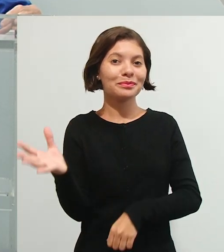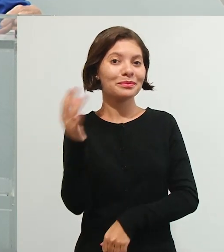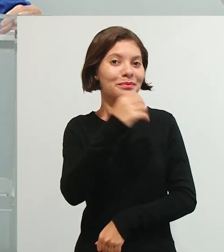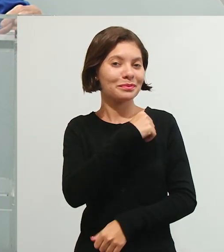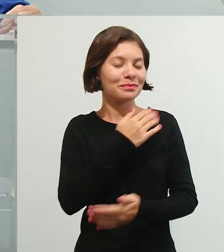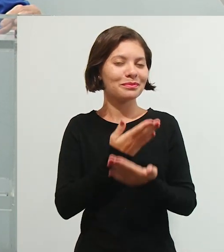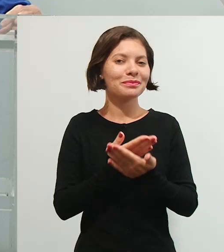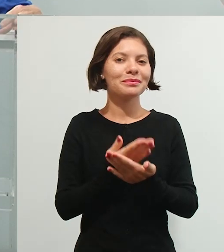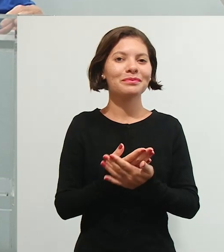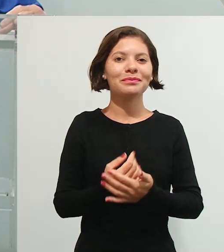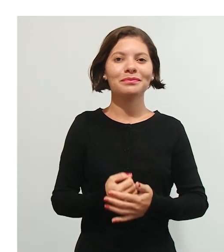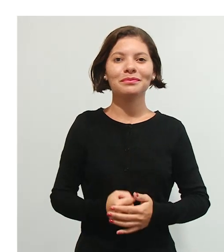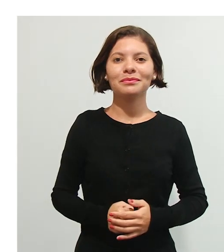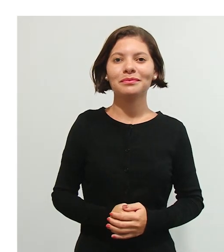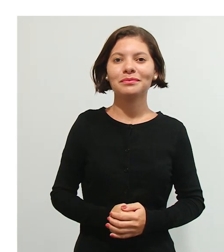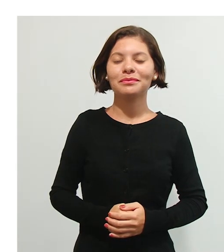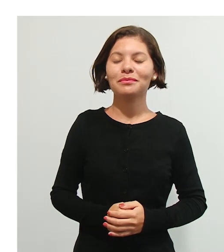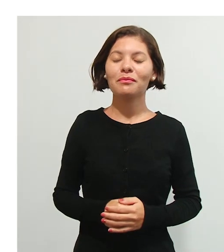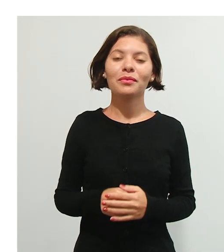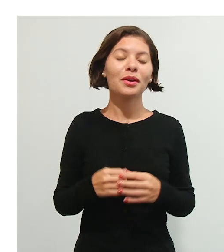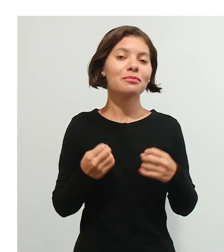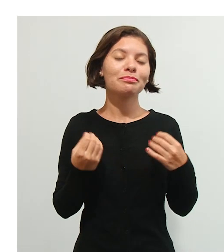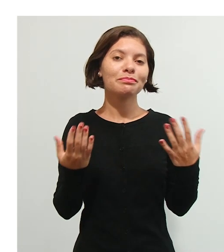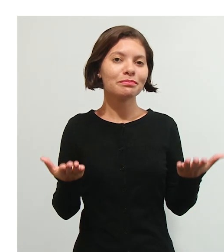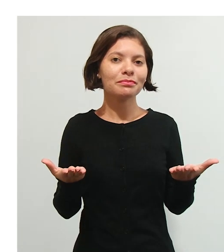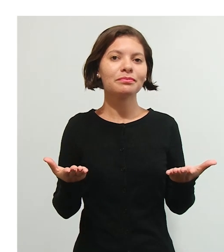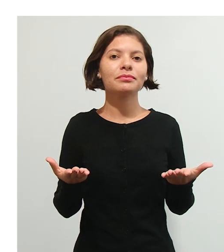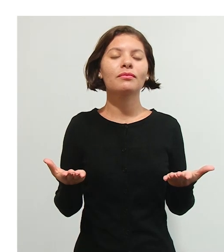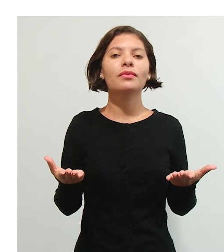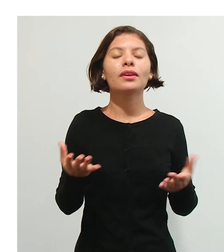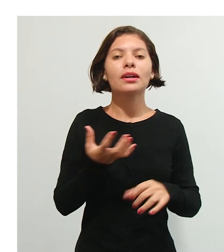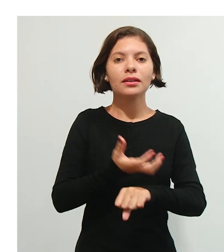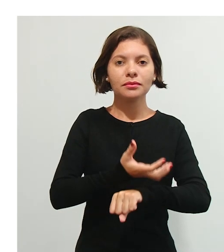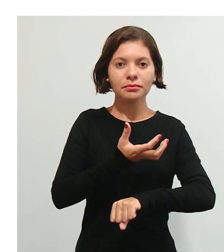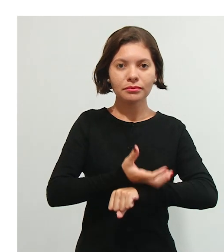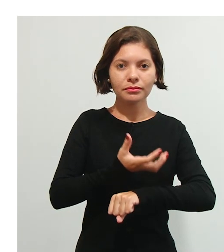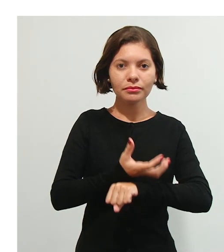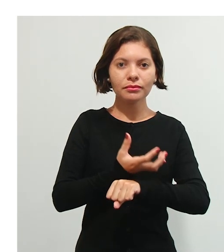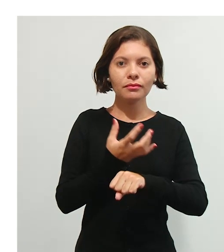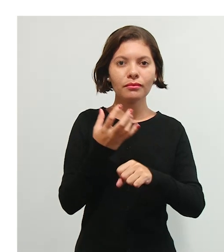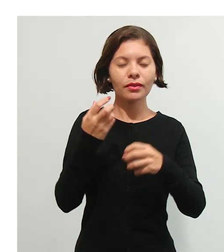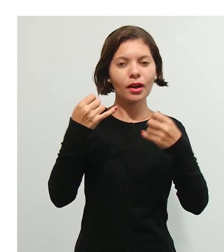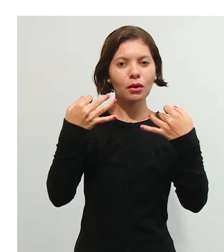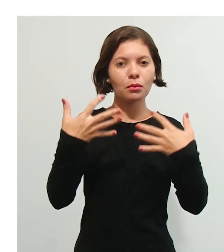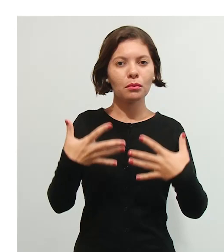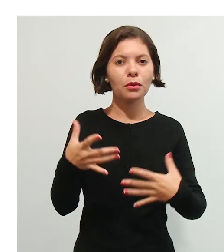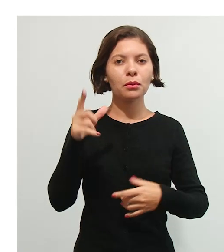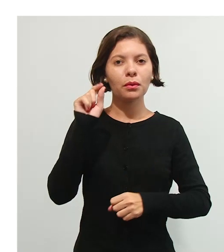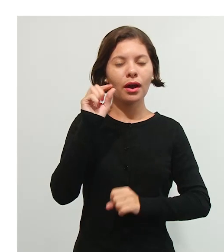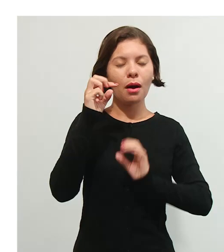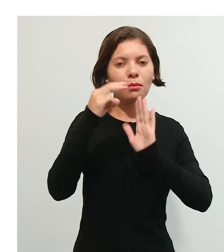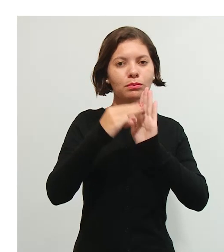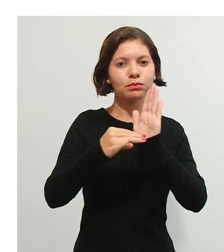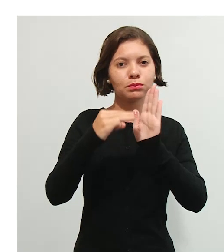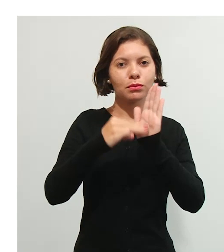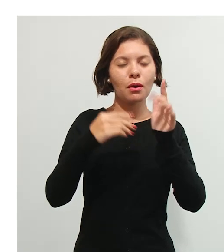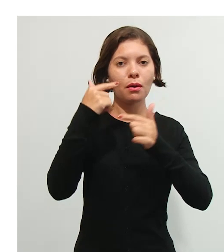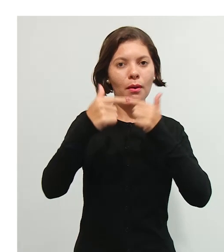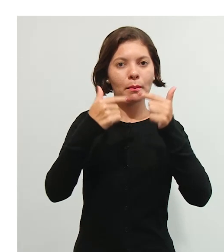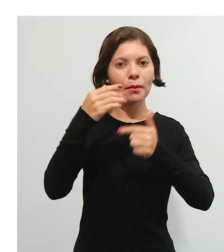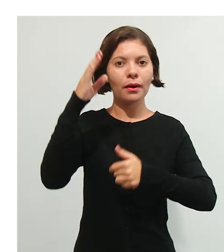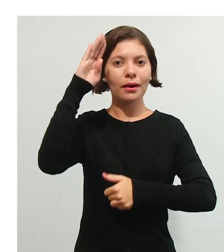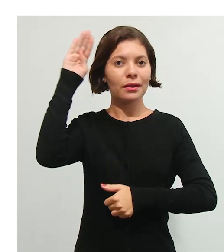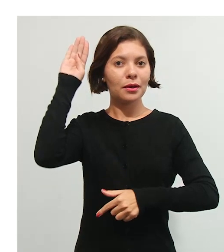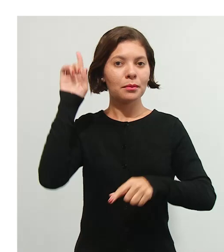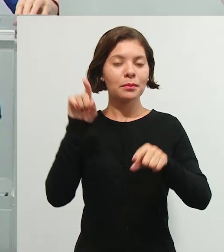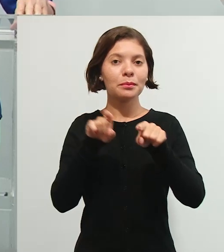à nossa aula de hoje bem como a nossa disciplina trata de metodologia do trabalho